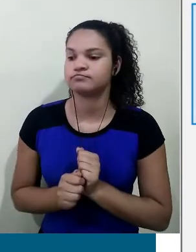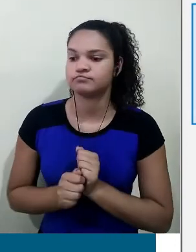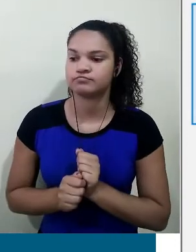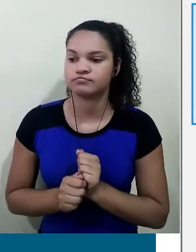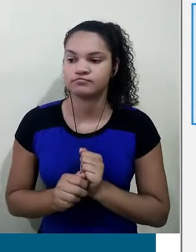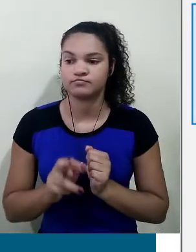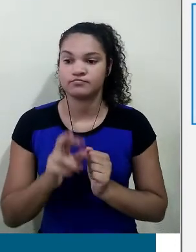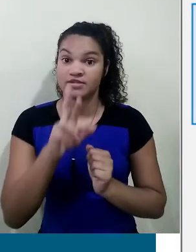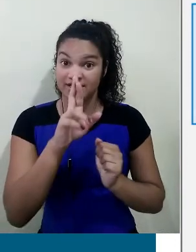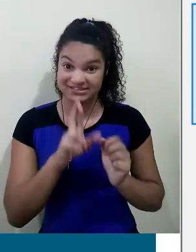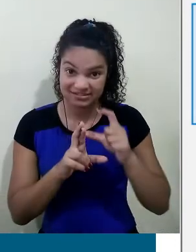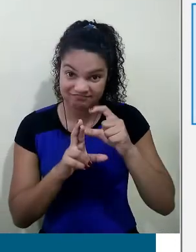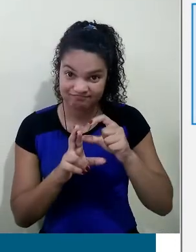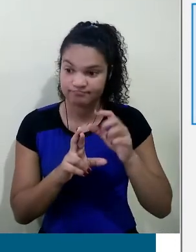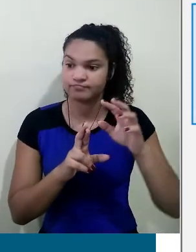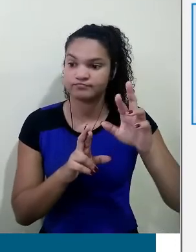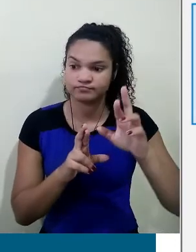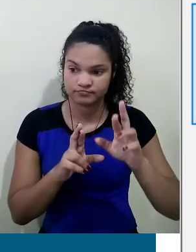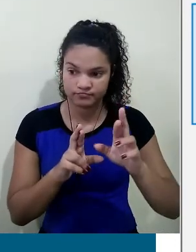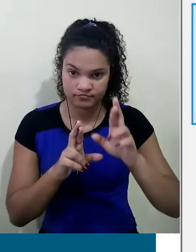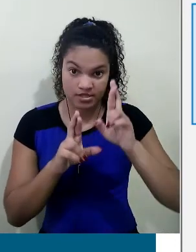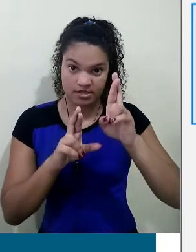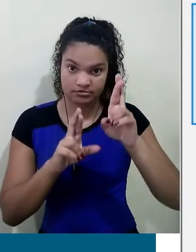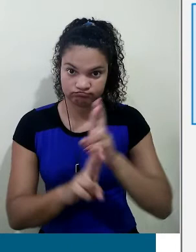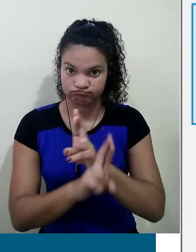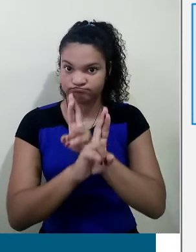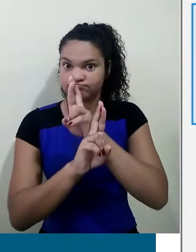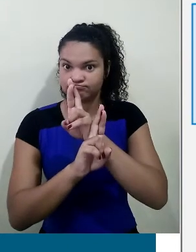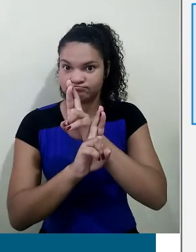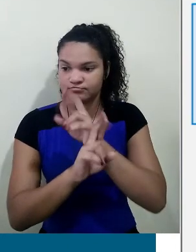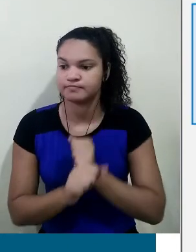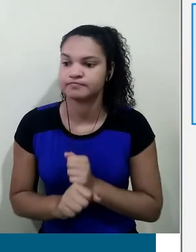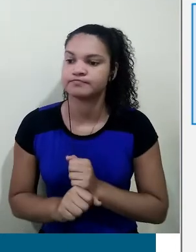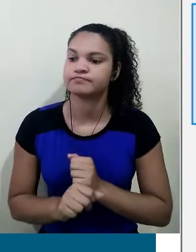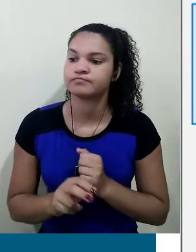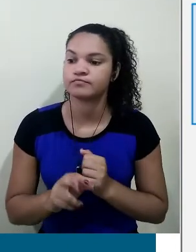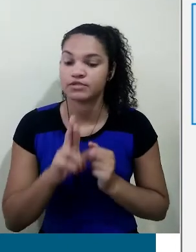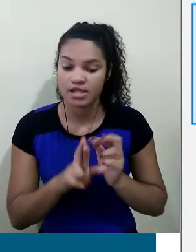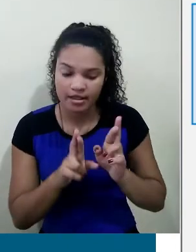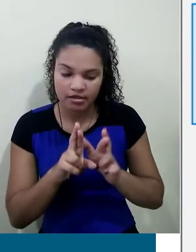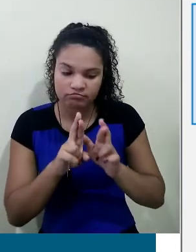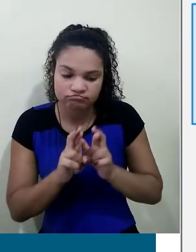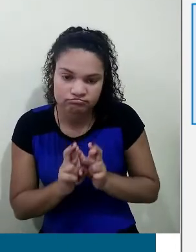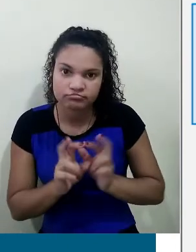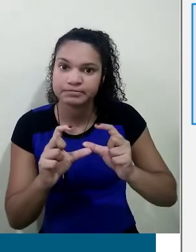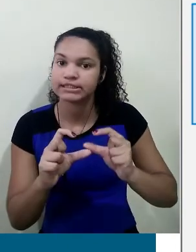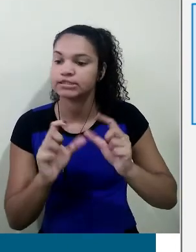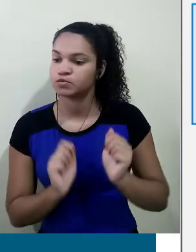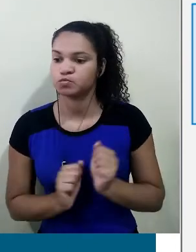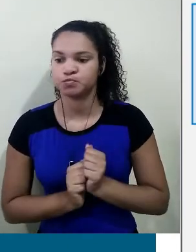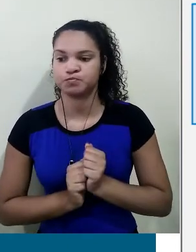heterozigoto, esse Rzinho com esse Rzão, formando novamente o heterozigoto, e esse Rzinho com esse Rzinho,